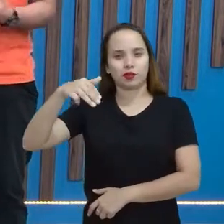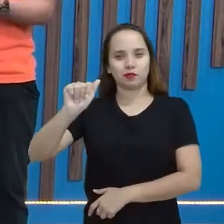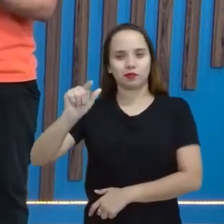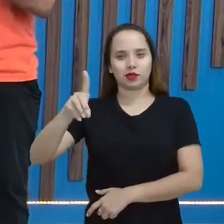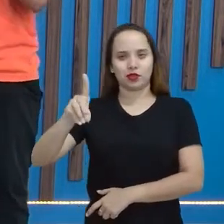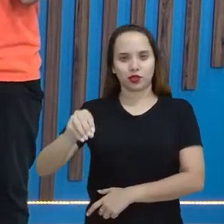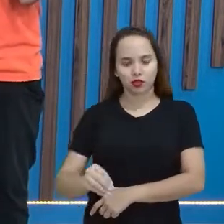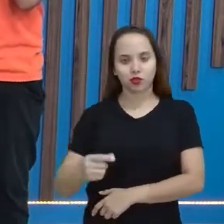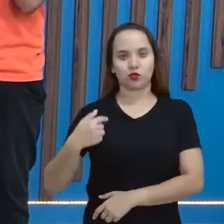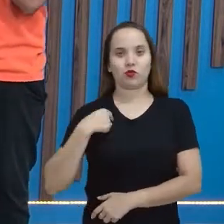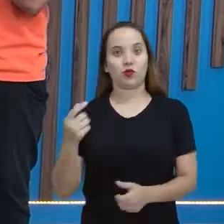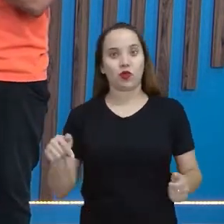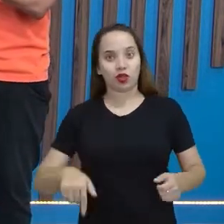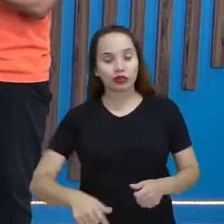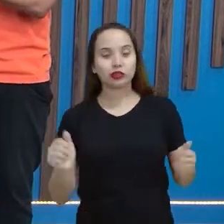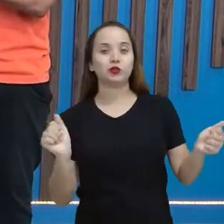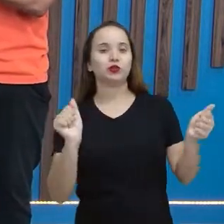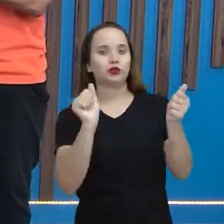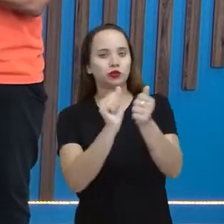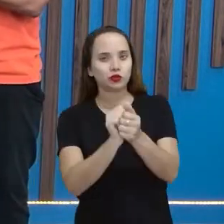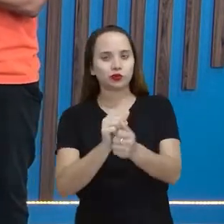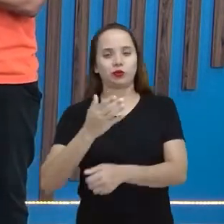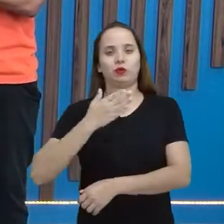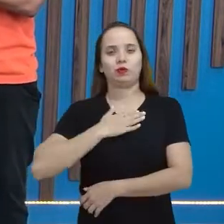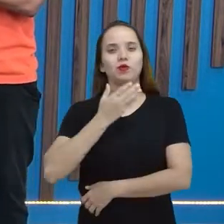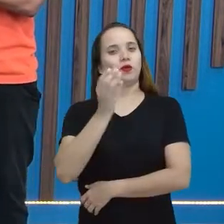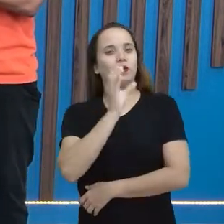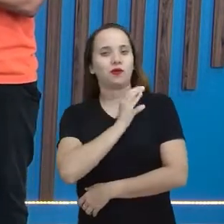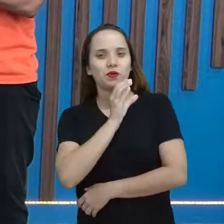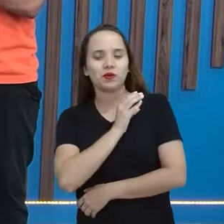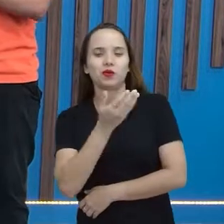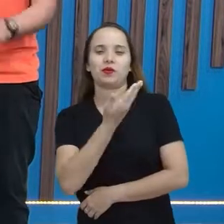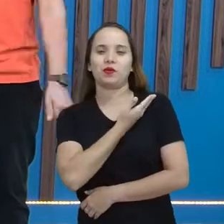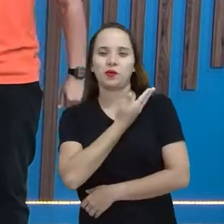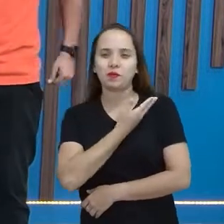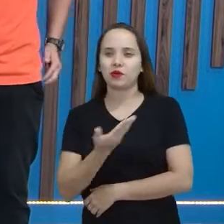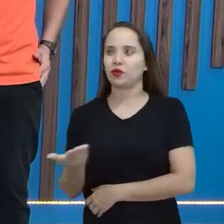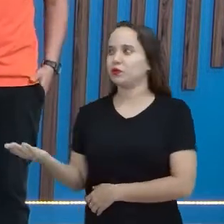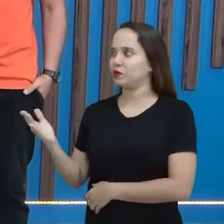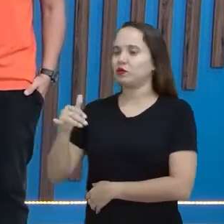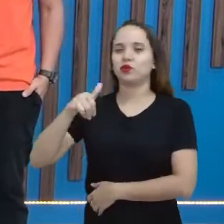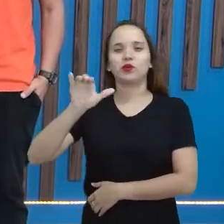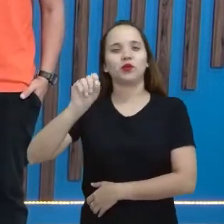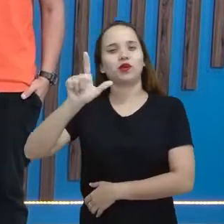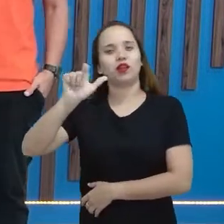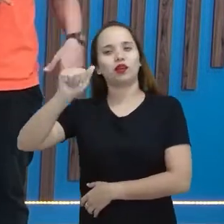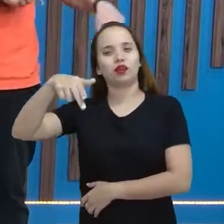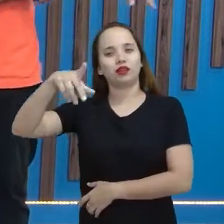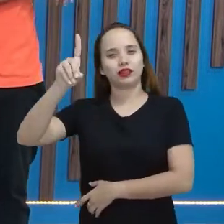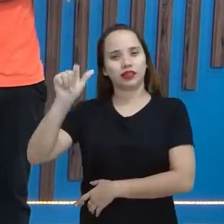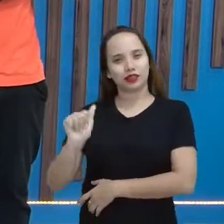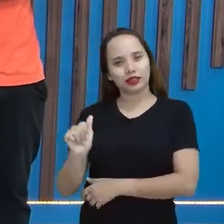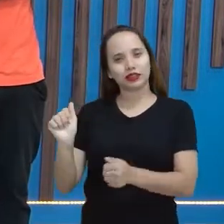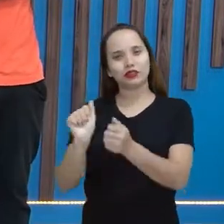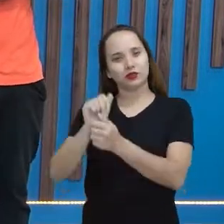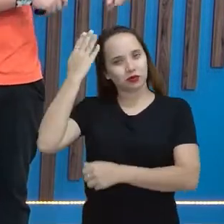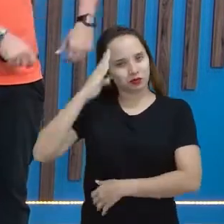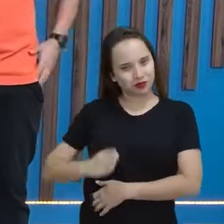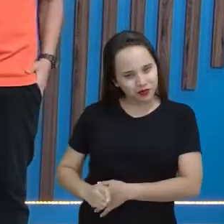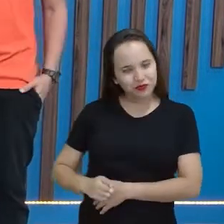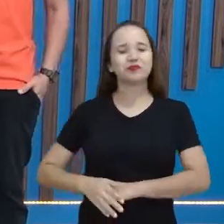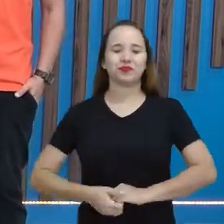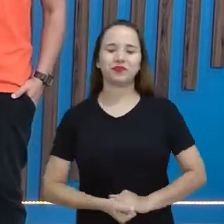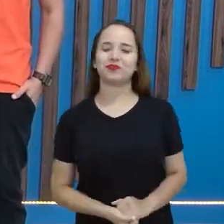estou aqui com a minha companheira, colega e amiga Yolanda. Junto aqui com o Brielle, ó. Aqui, né, Armando? Aqui. Muito